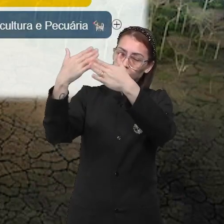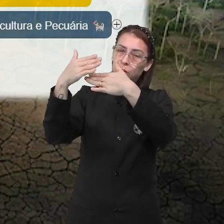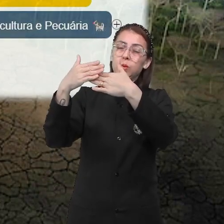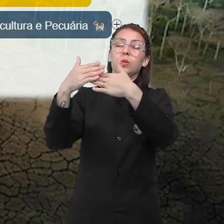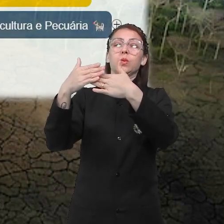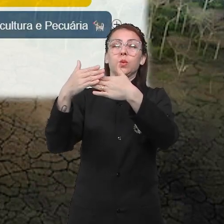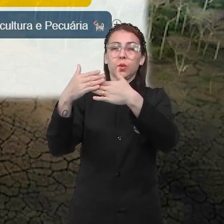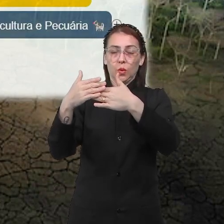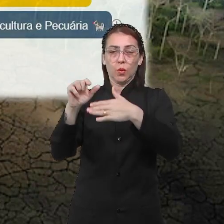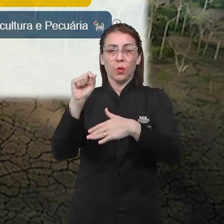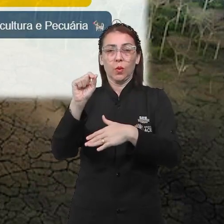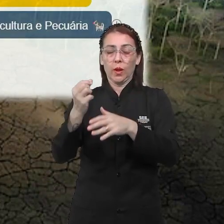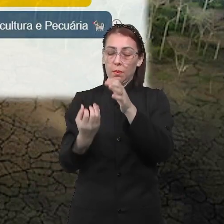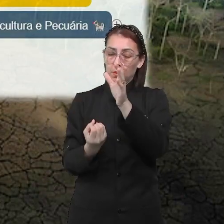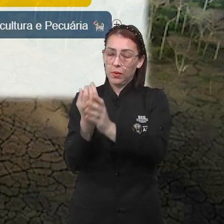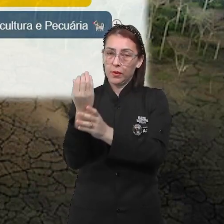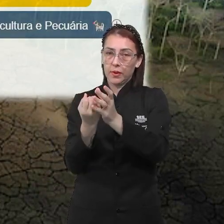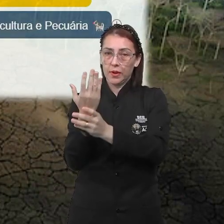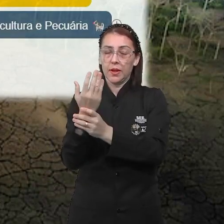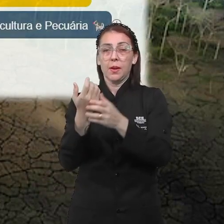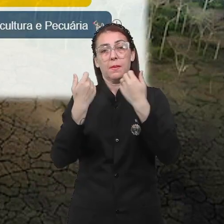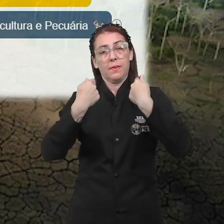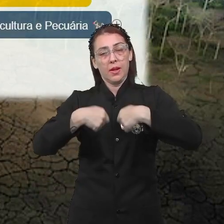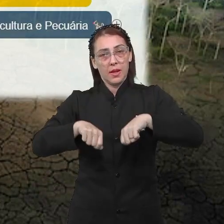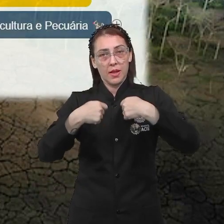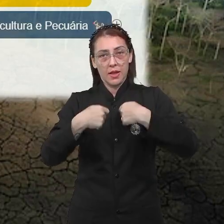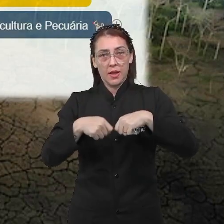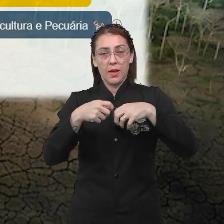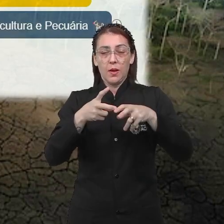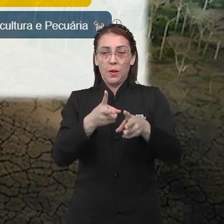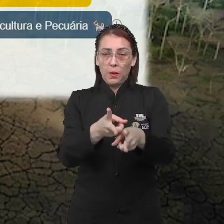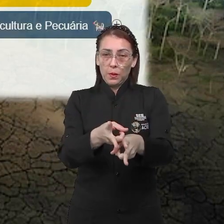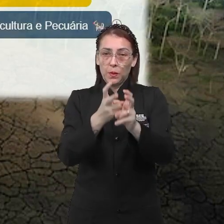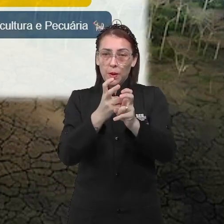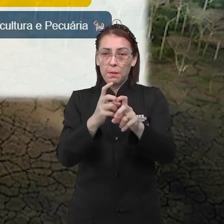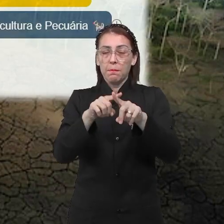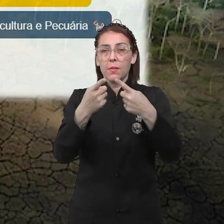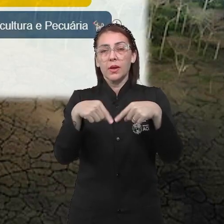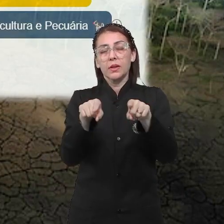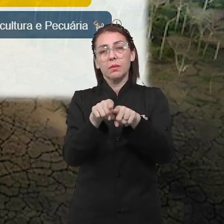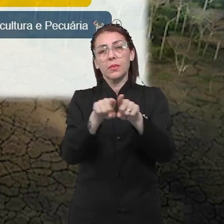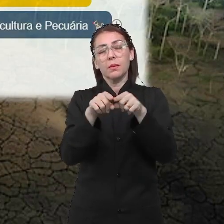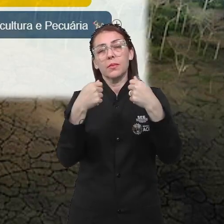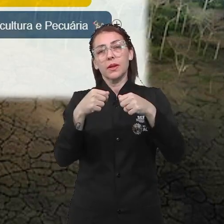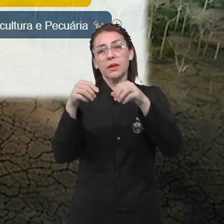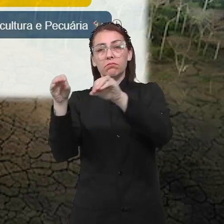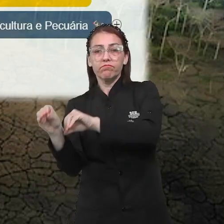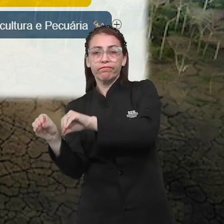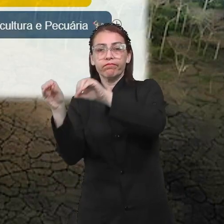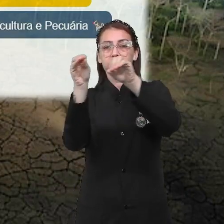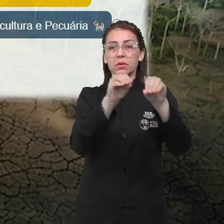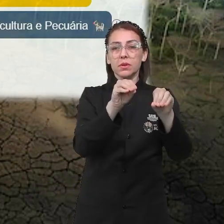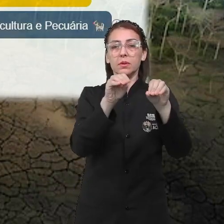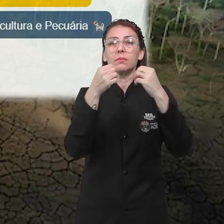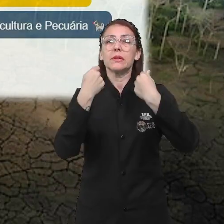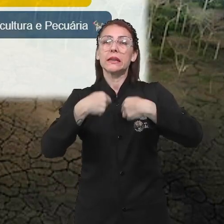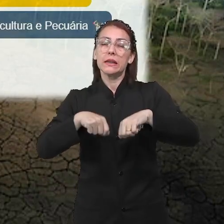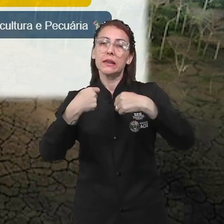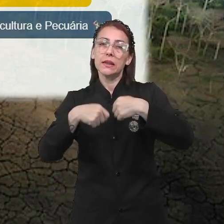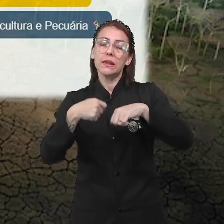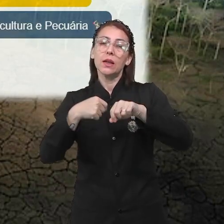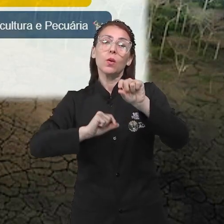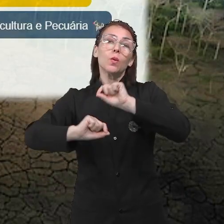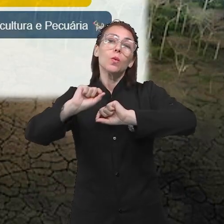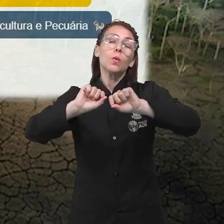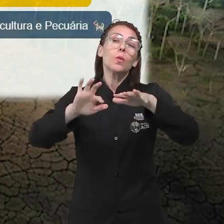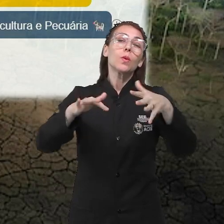né, ao longo do que se é produzido, precisa extrair, mas precisa também se transportar. Então, precisa se